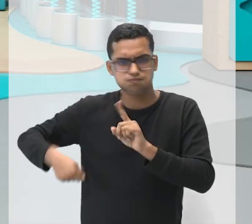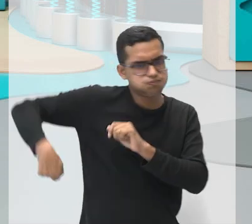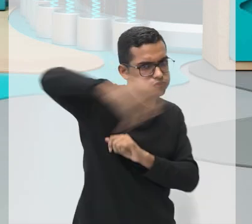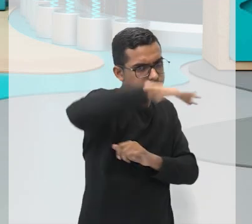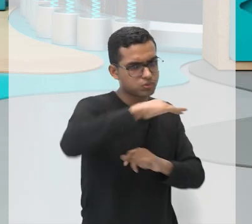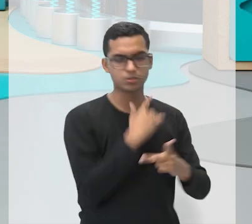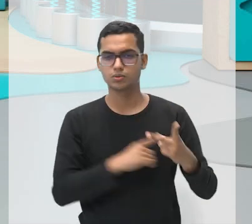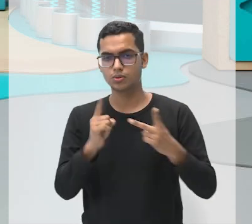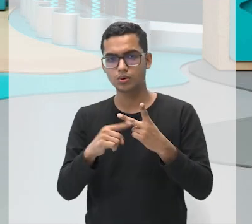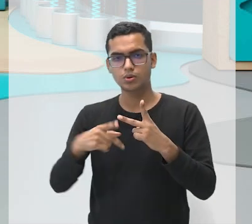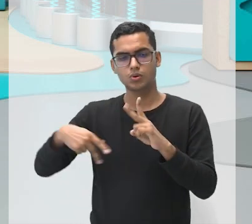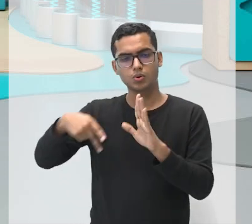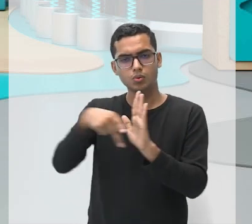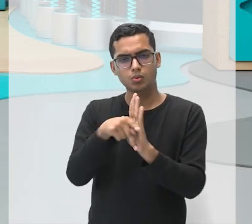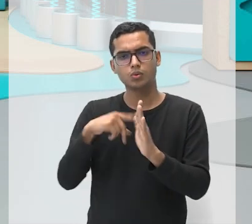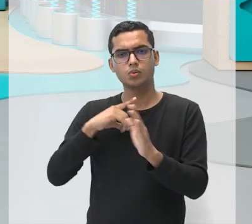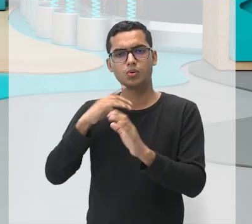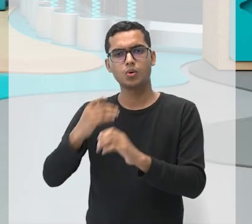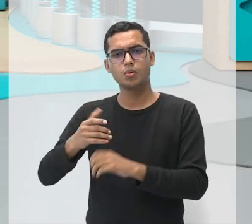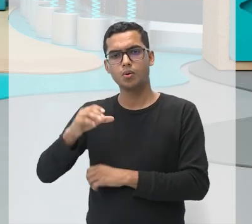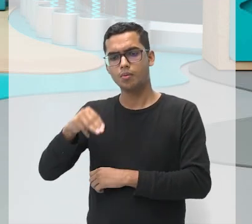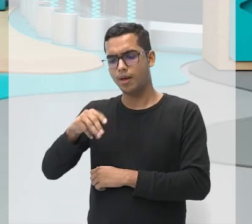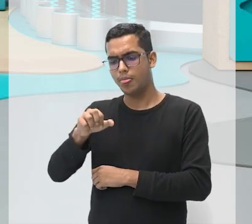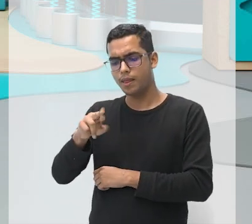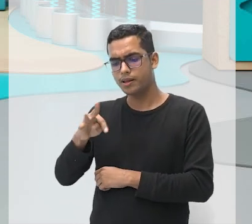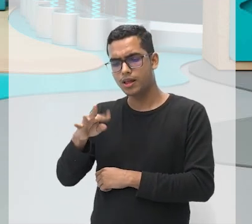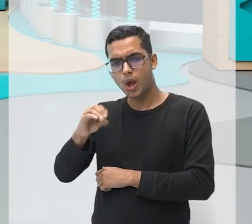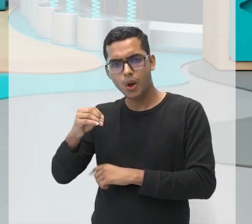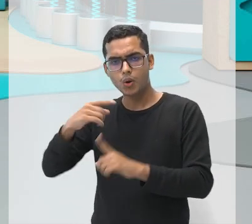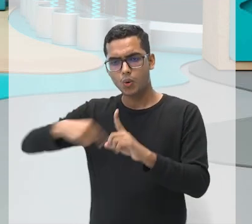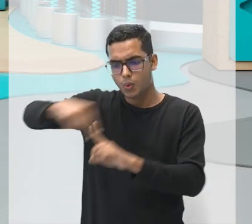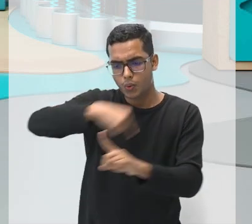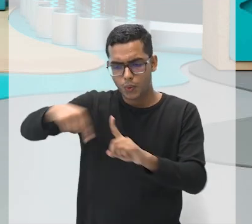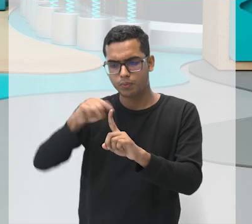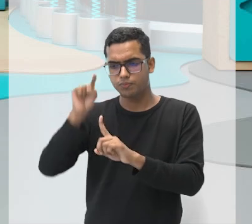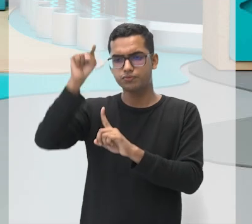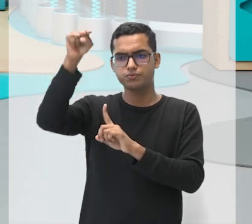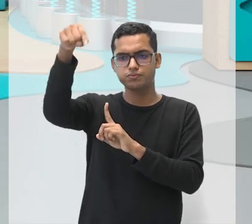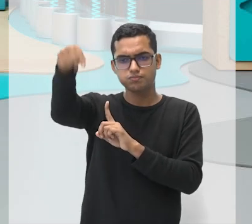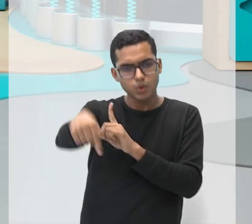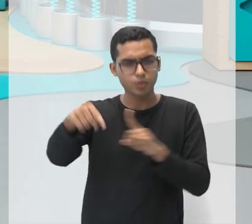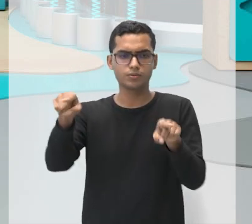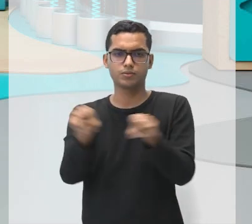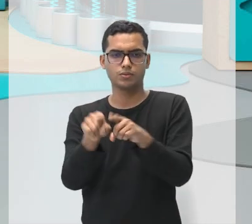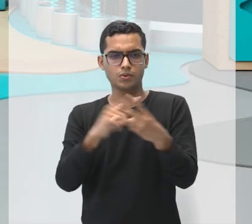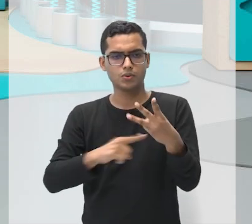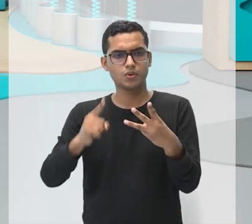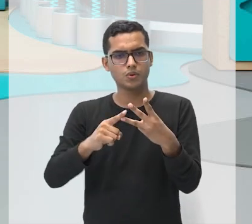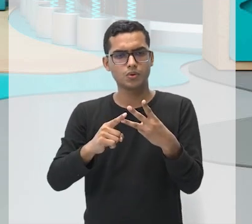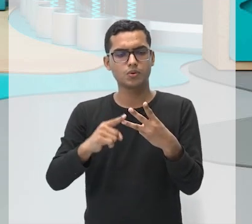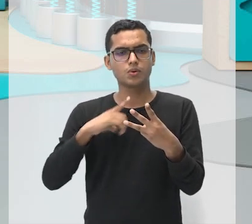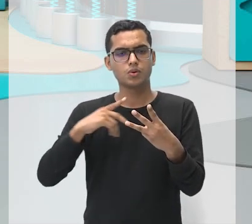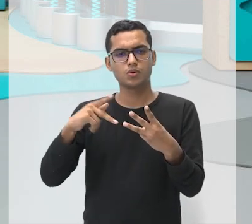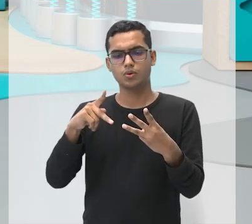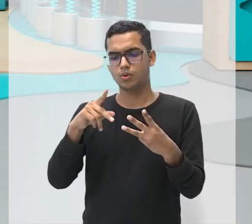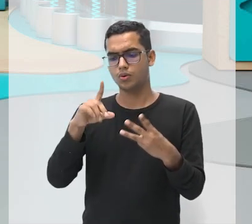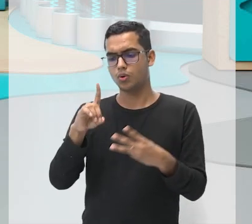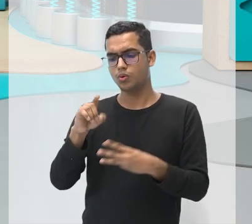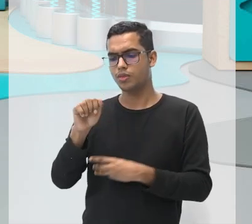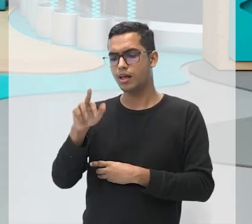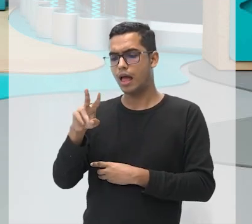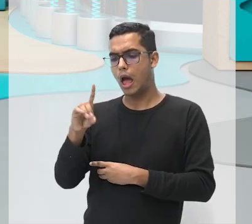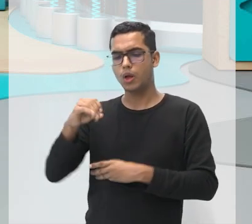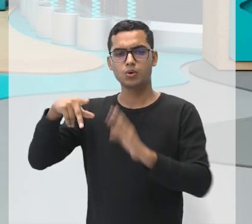vai lançar o dardo, que é o que caracteriza a ação. E a gente vai arremessar o peso, ok?